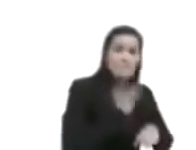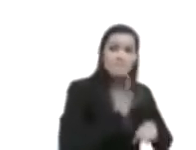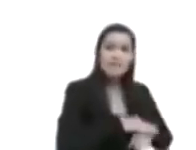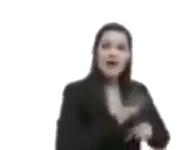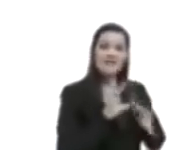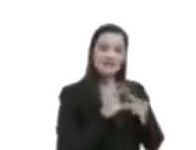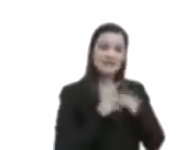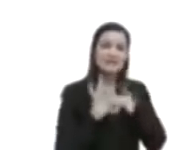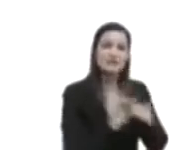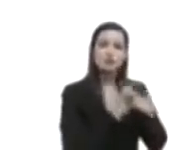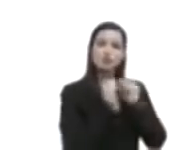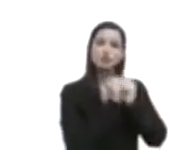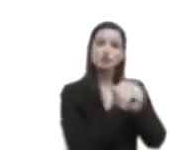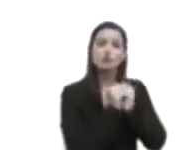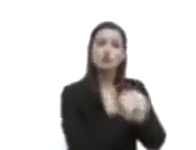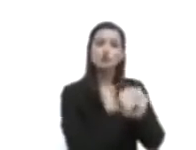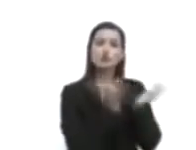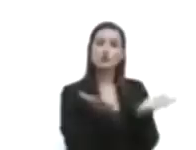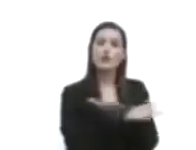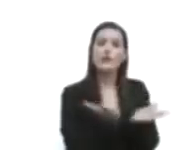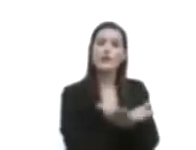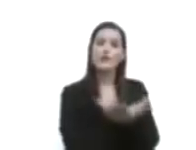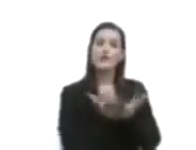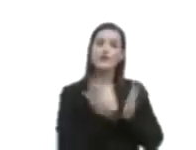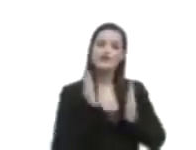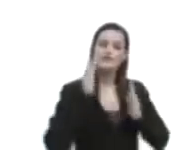dos santos, fome pelas atividades